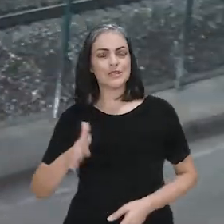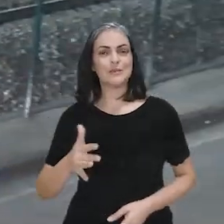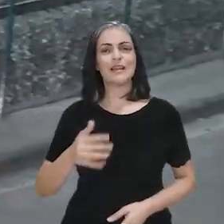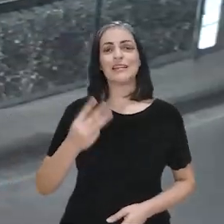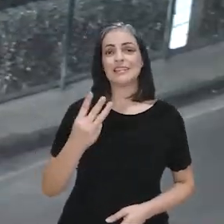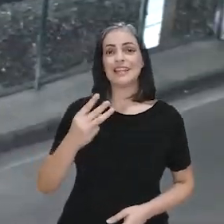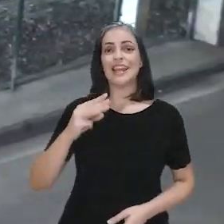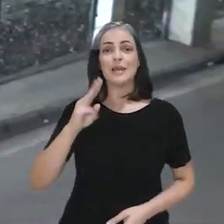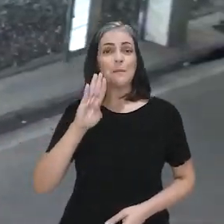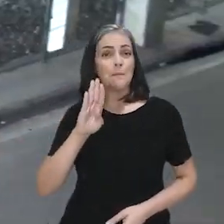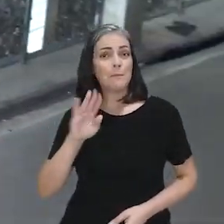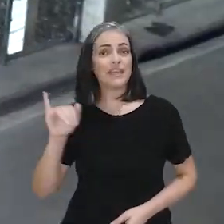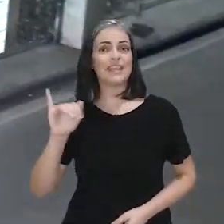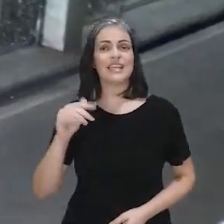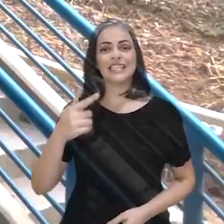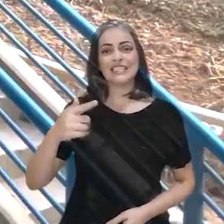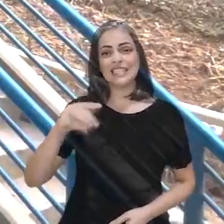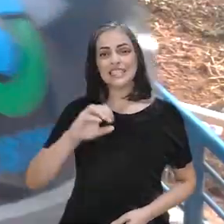aproximadamente